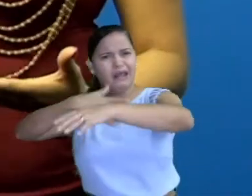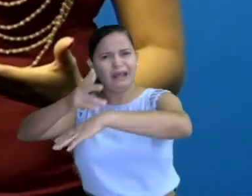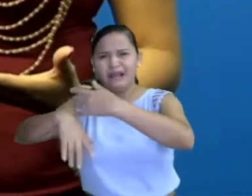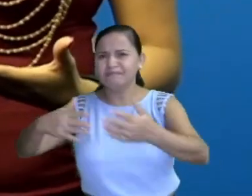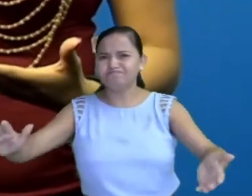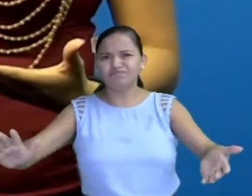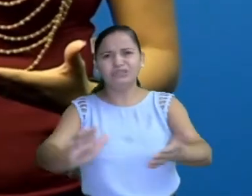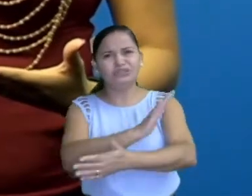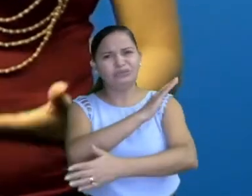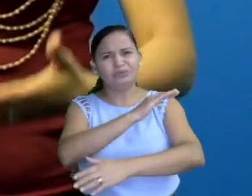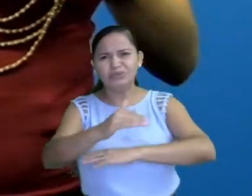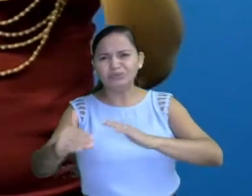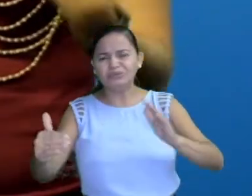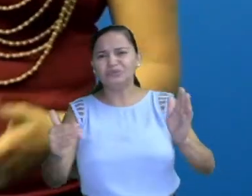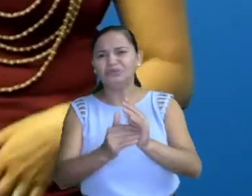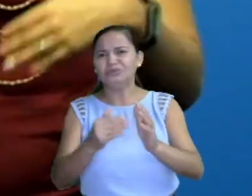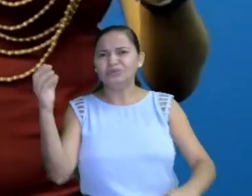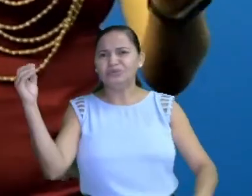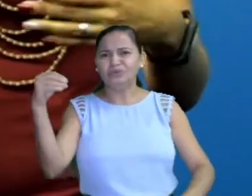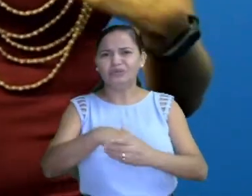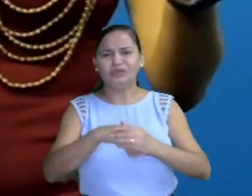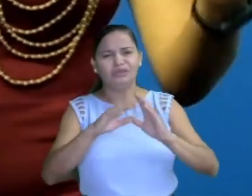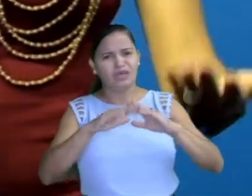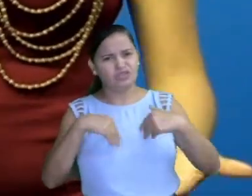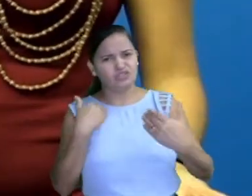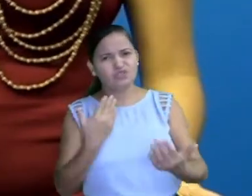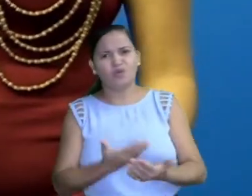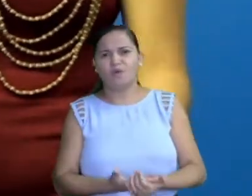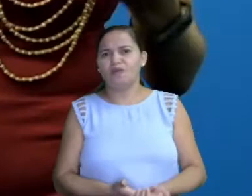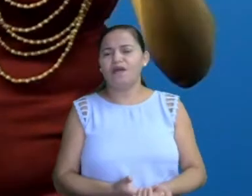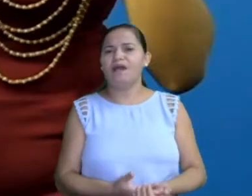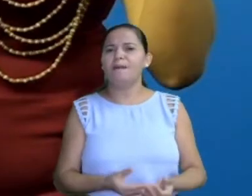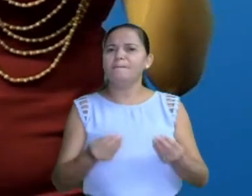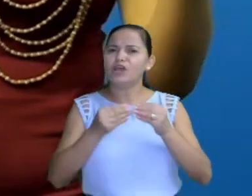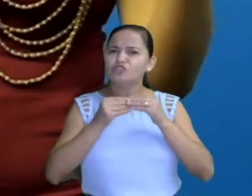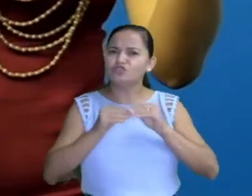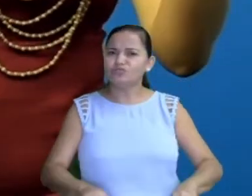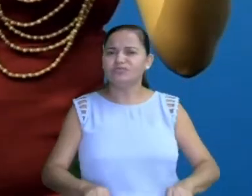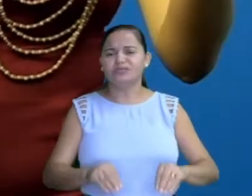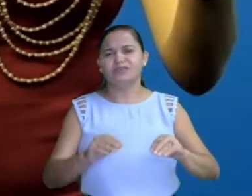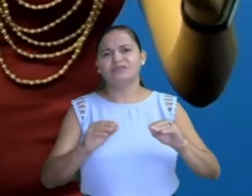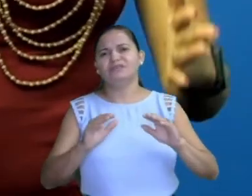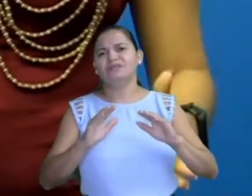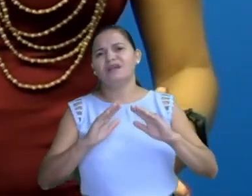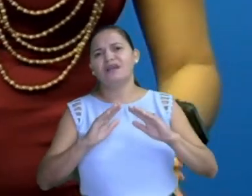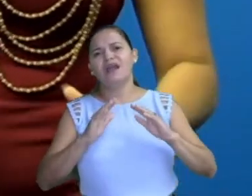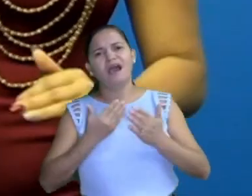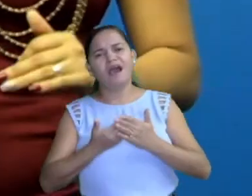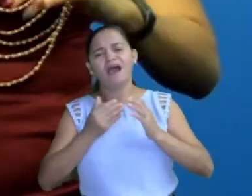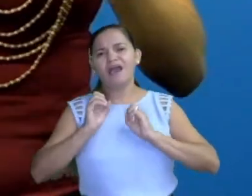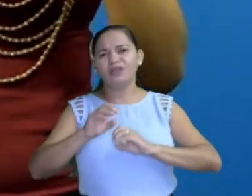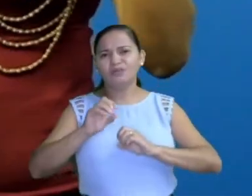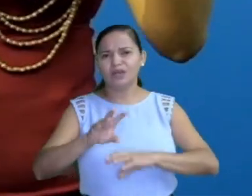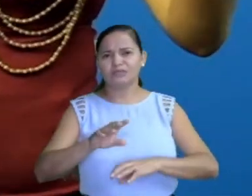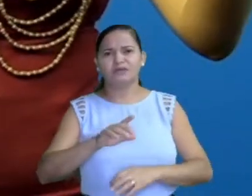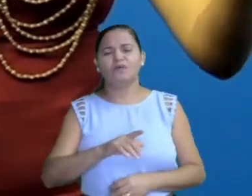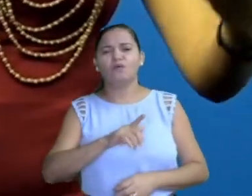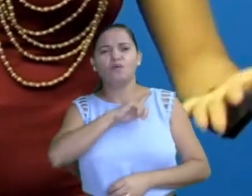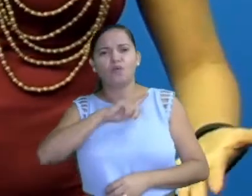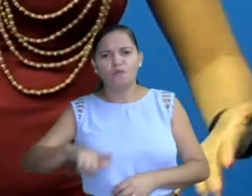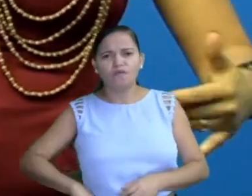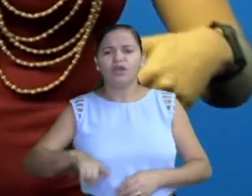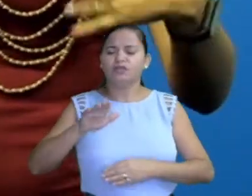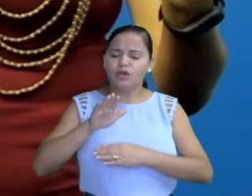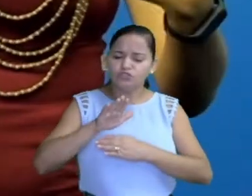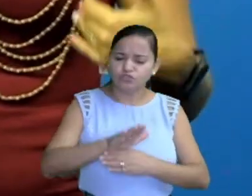não pode acontecer, minha gente. Isso só traz prejuízo para a educação. Então, o investimento do governo está tendo, os repasses